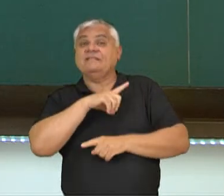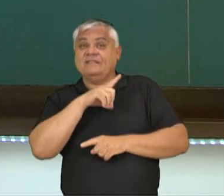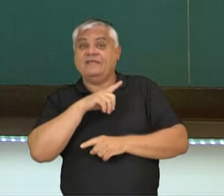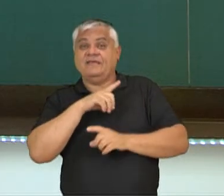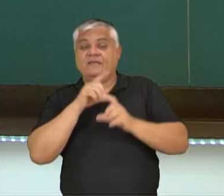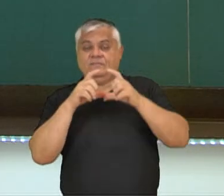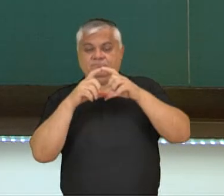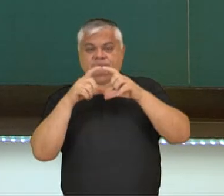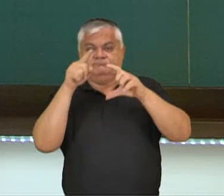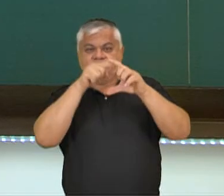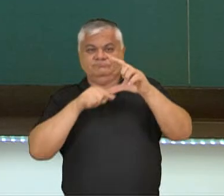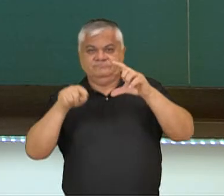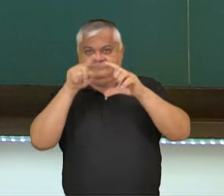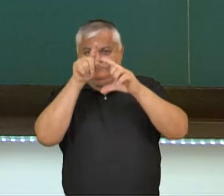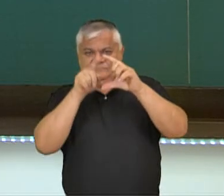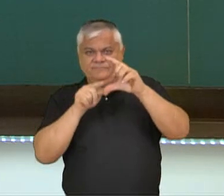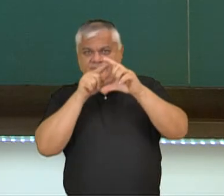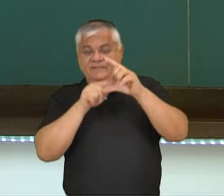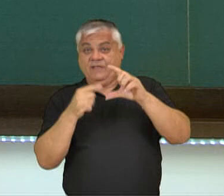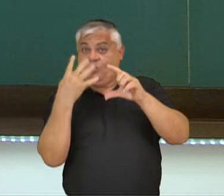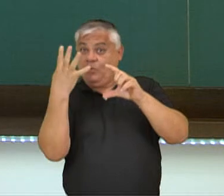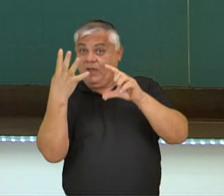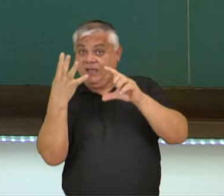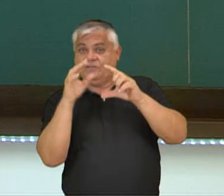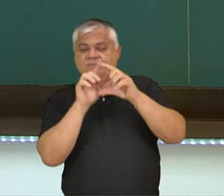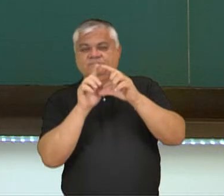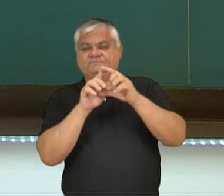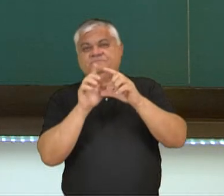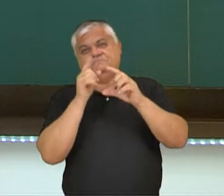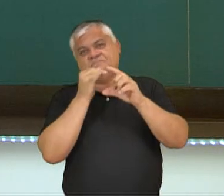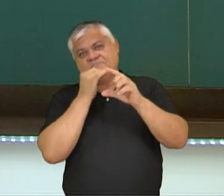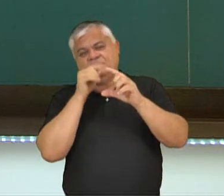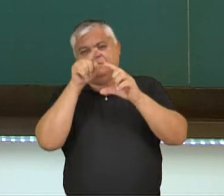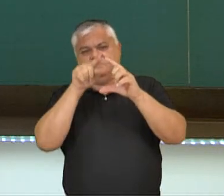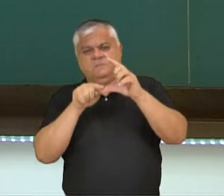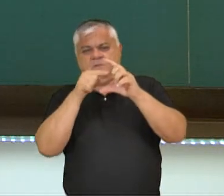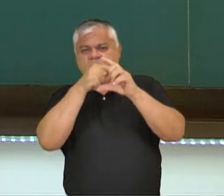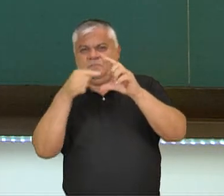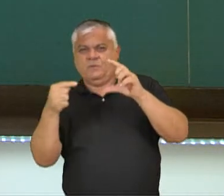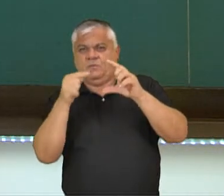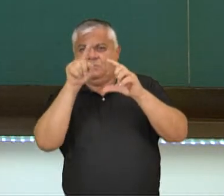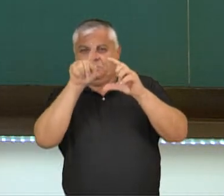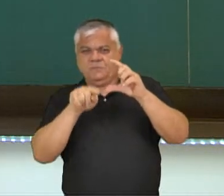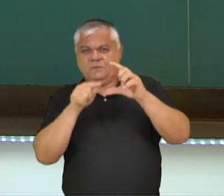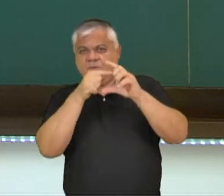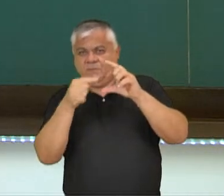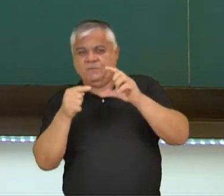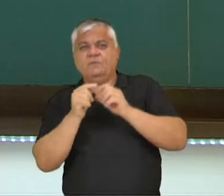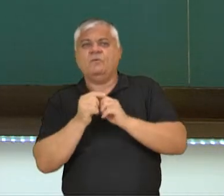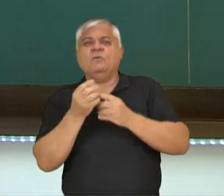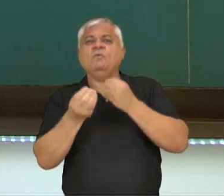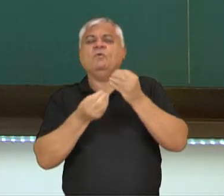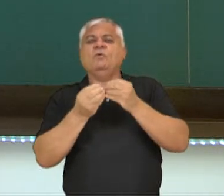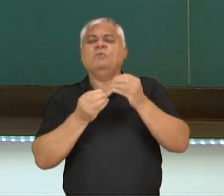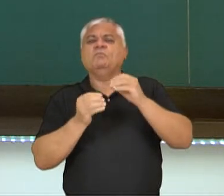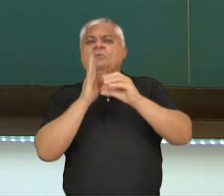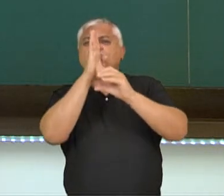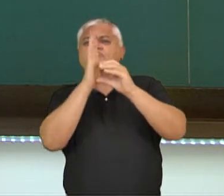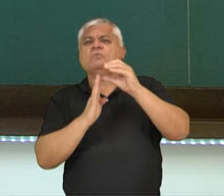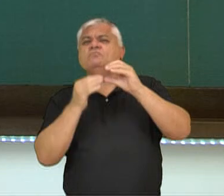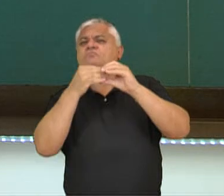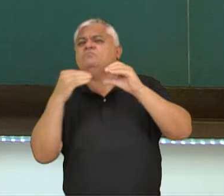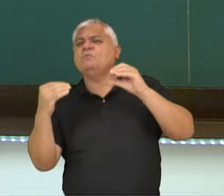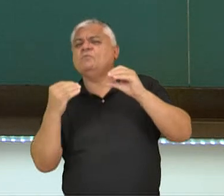plano cartesiano, nós temos 4 quadrantes no plano, que nós vamos trazer esses 4 quadrantes para a circunferência